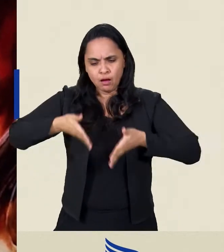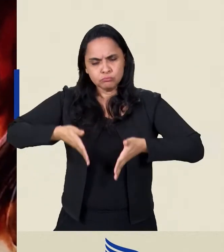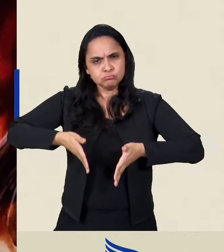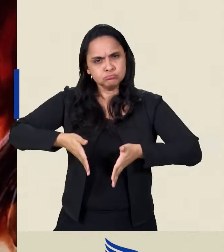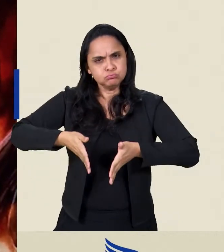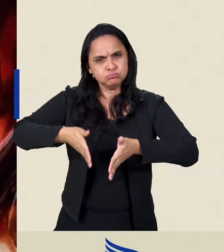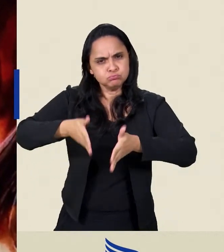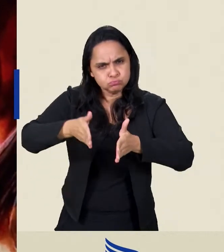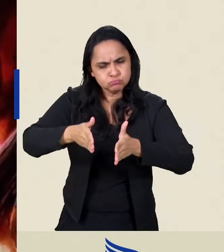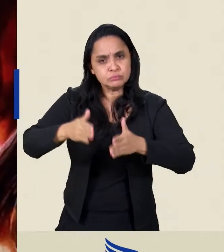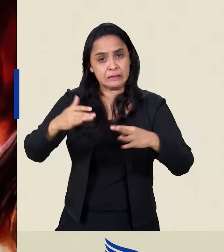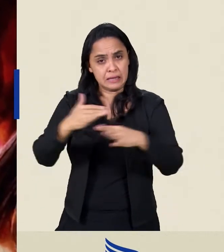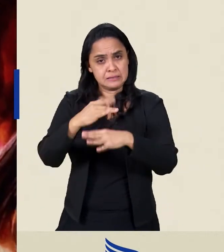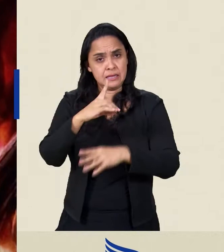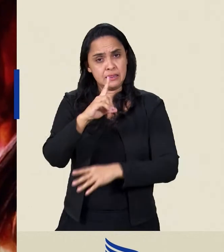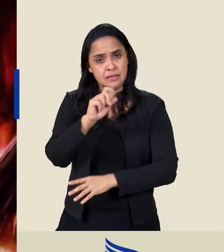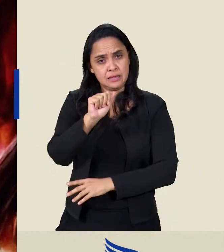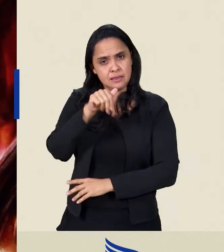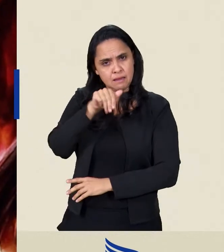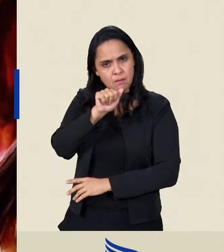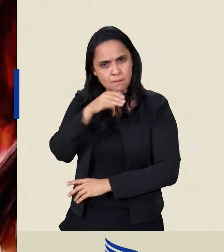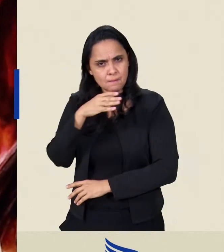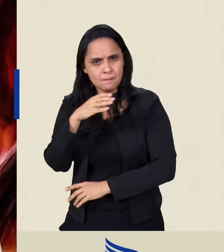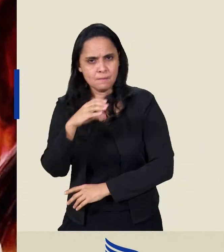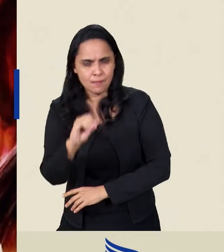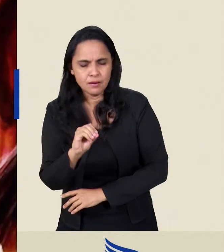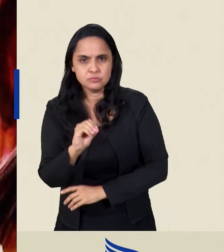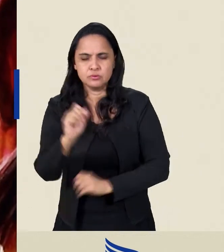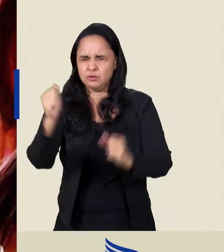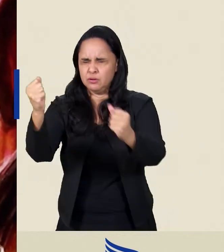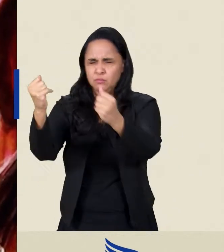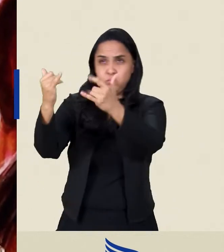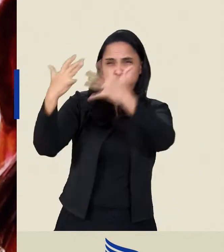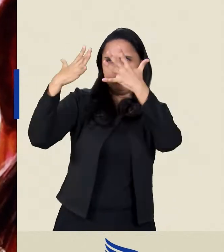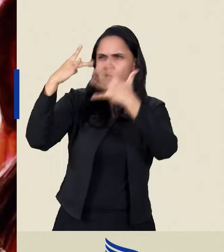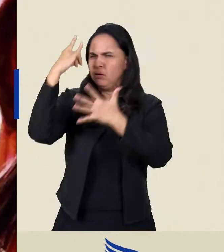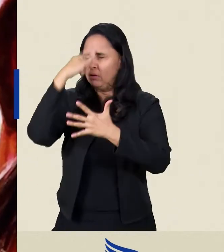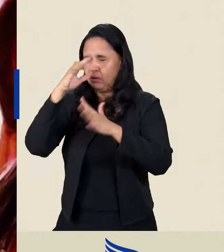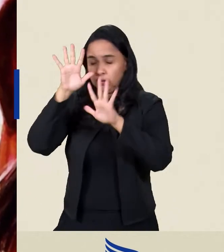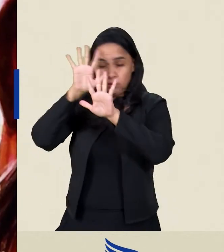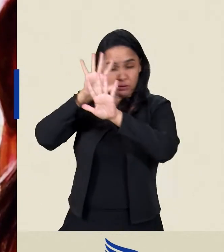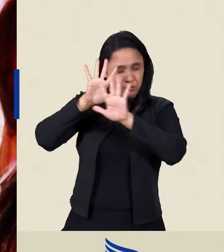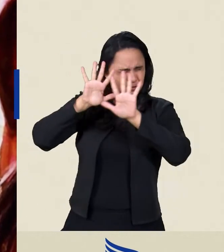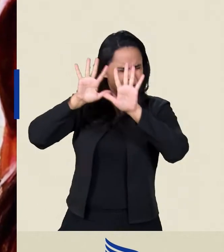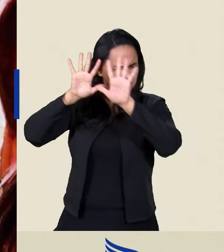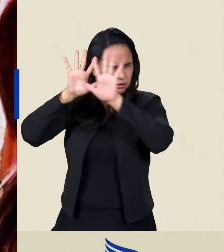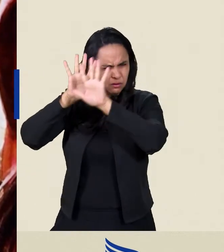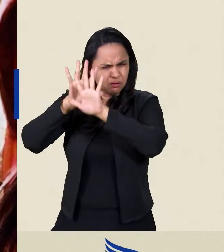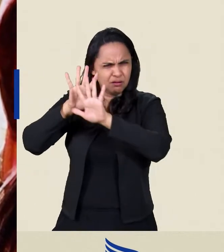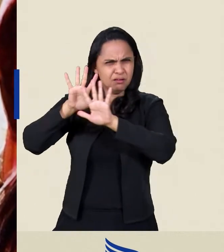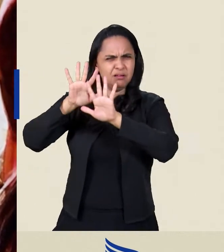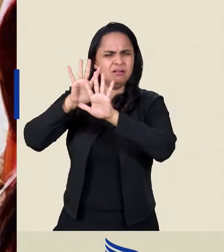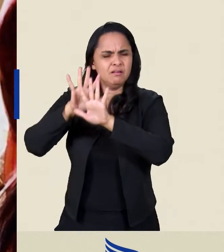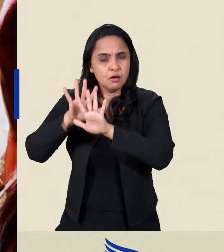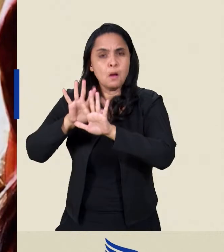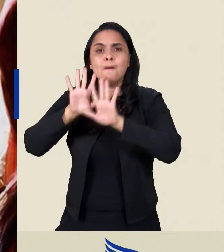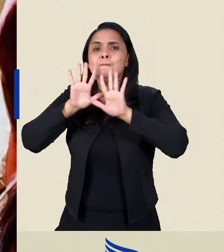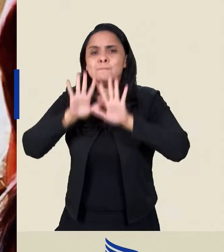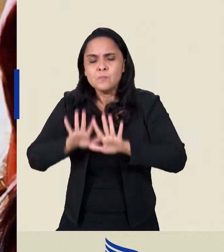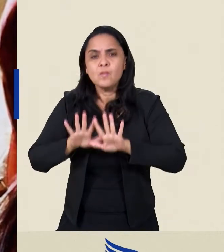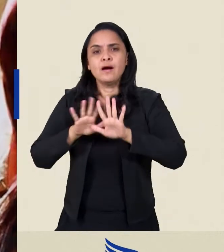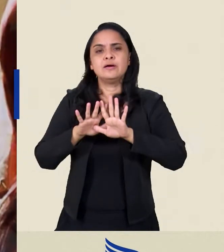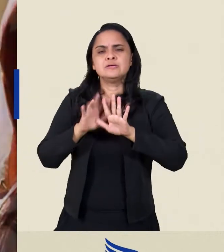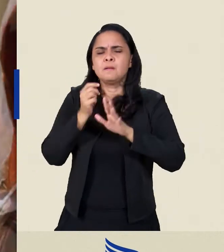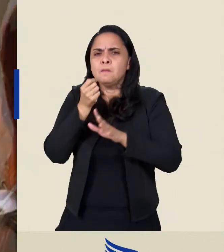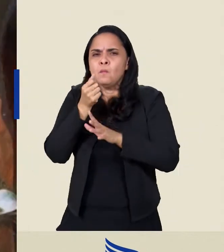Damasco, ele foi ferido de cegueira. E Deus deixou uma cegueira parcial em